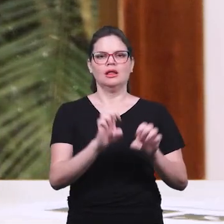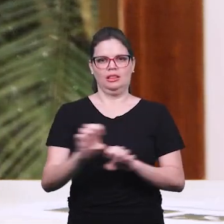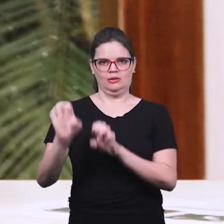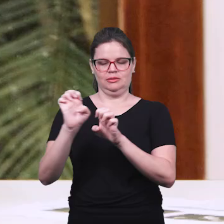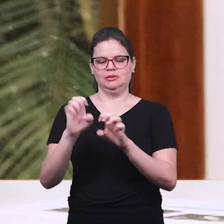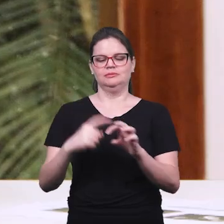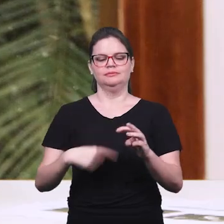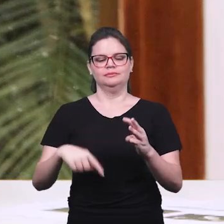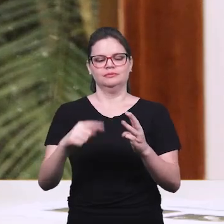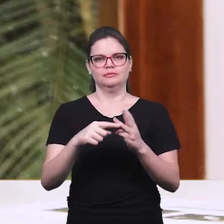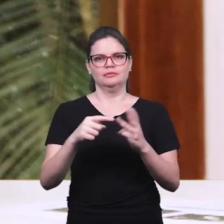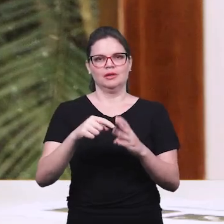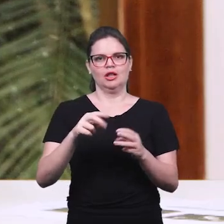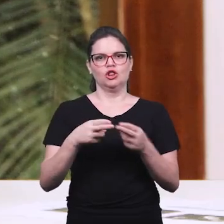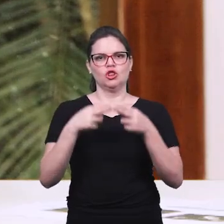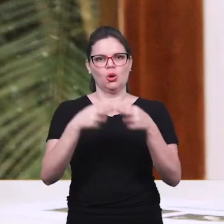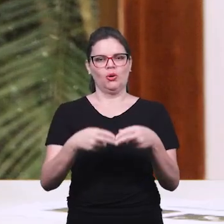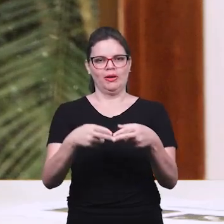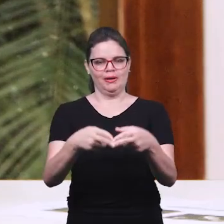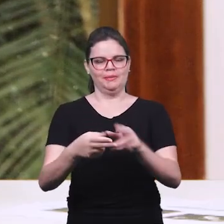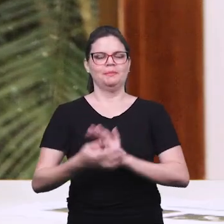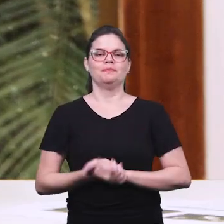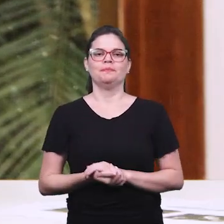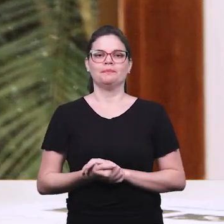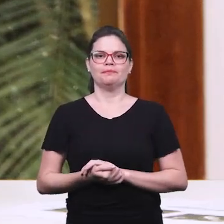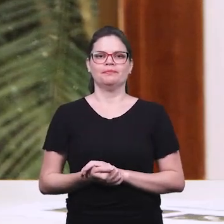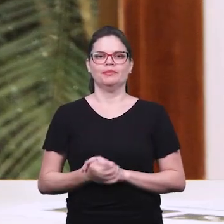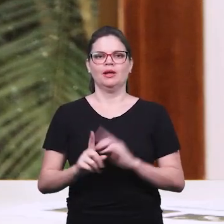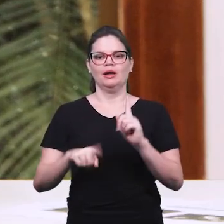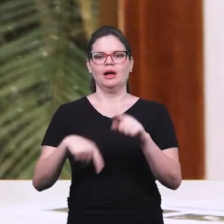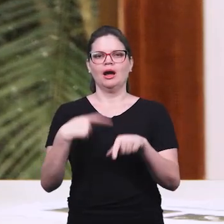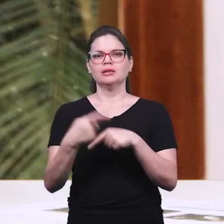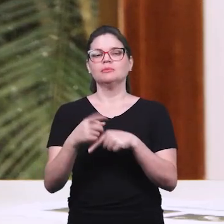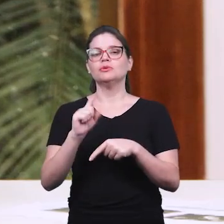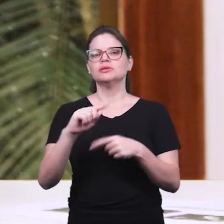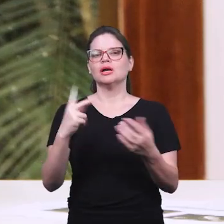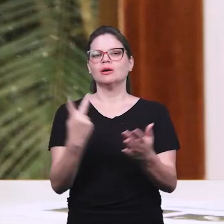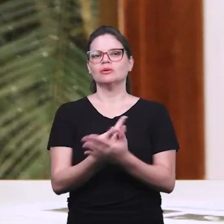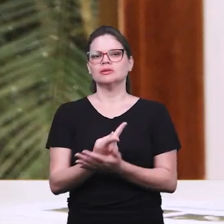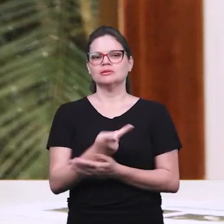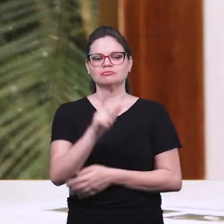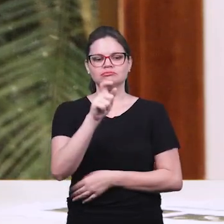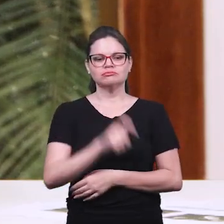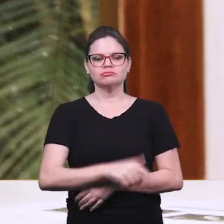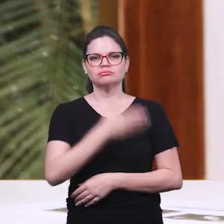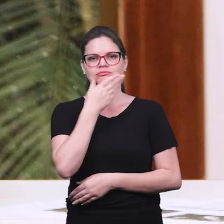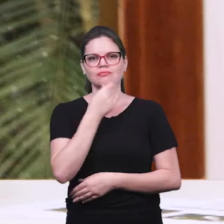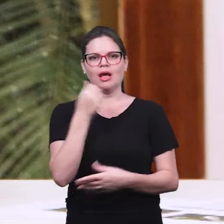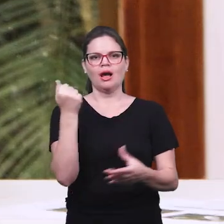adiante em Abraão, Deus fez um acordo especial com ele.